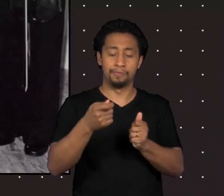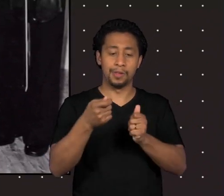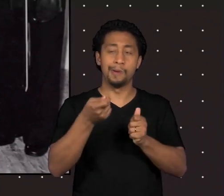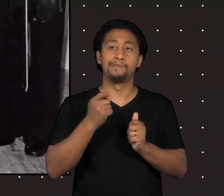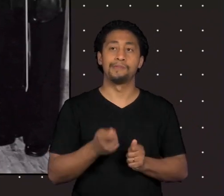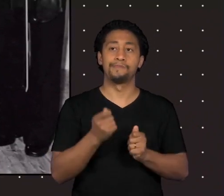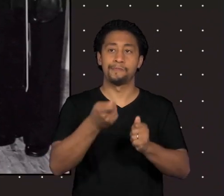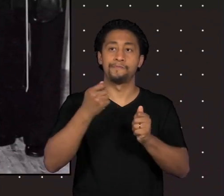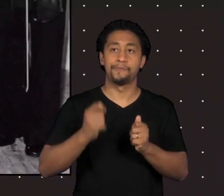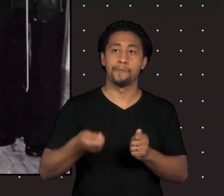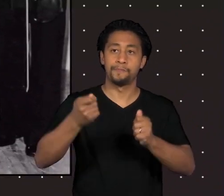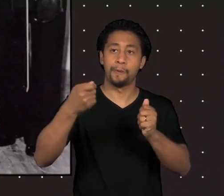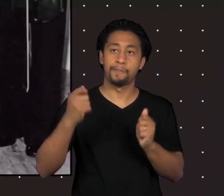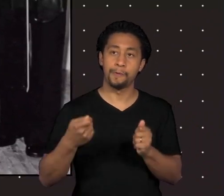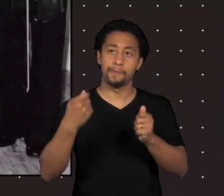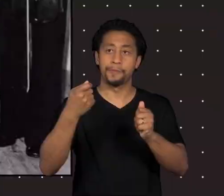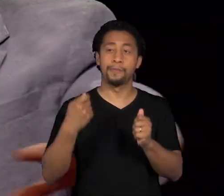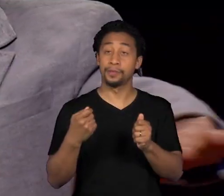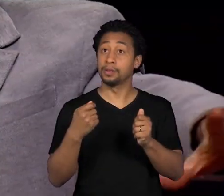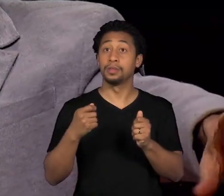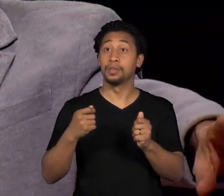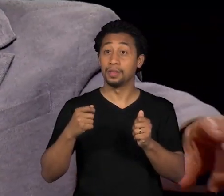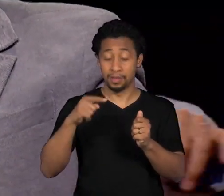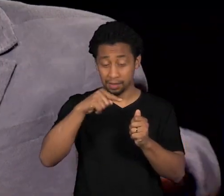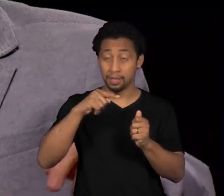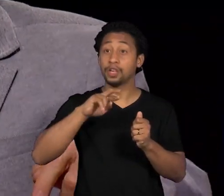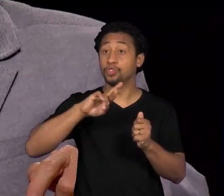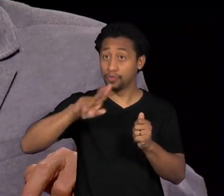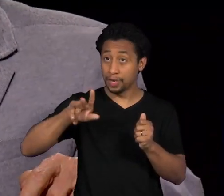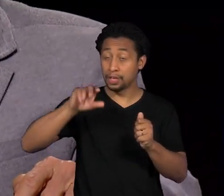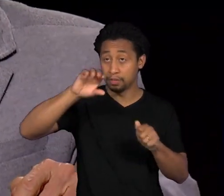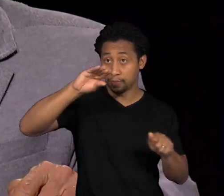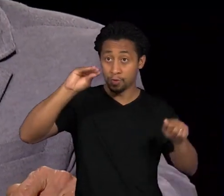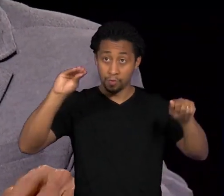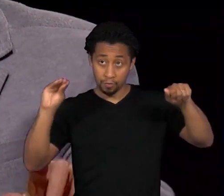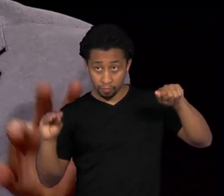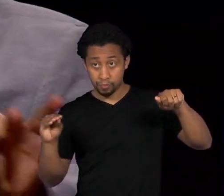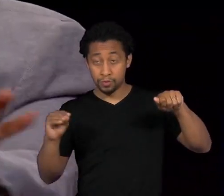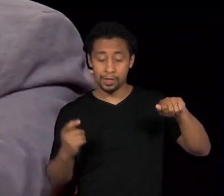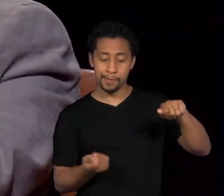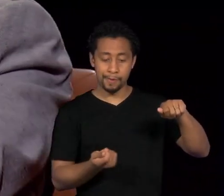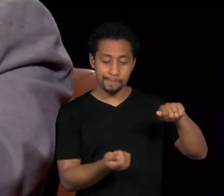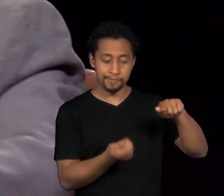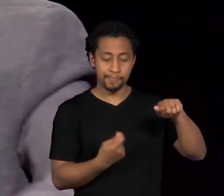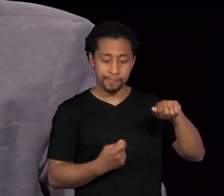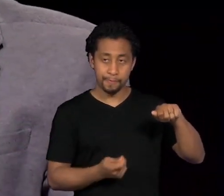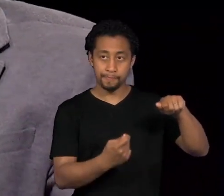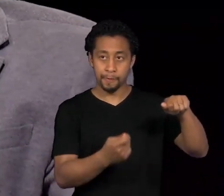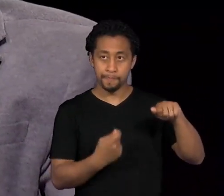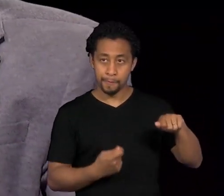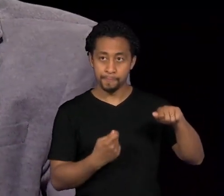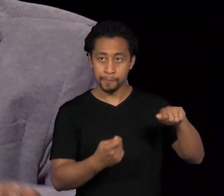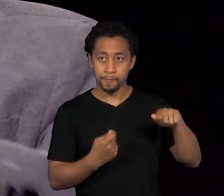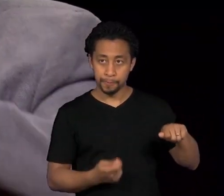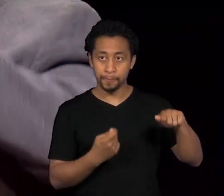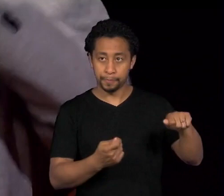tocado e verticalmente é tocado horizontalmente com uma baquet zinha aqui e um vidro né E aí com essa